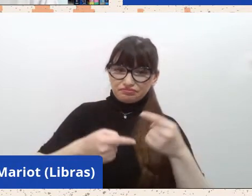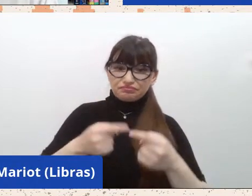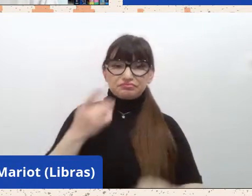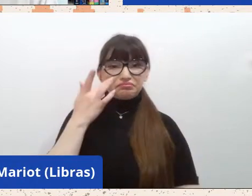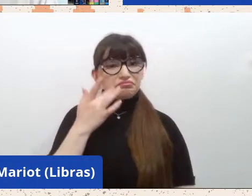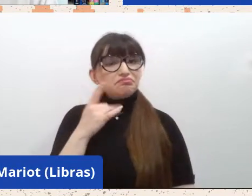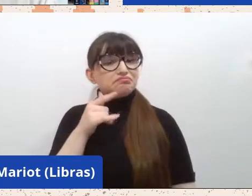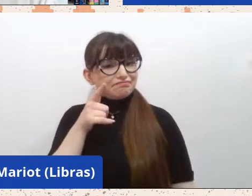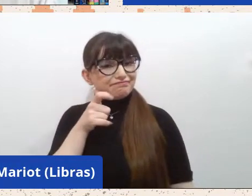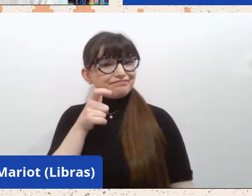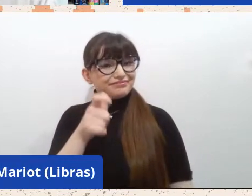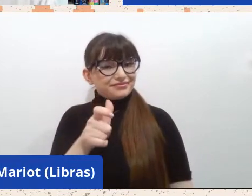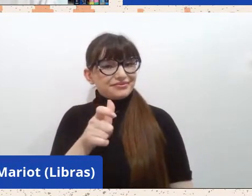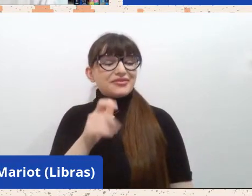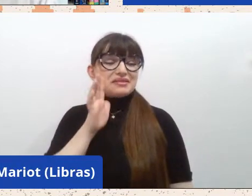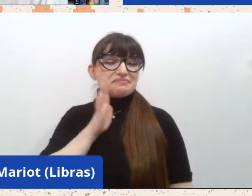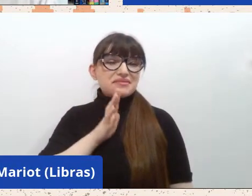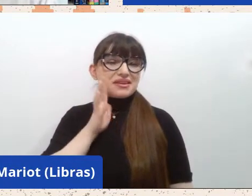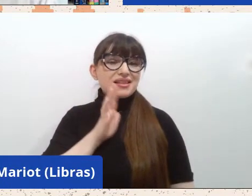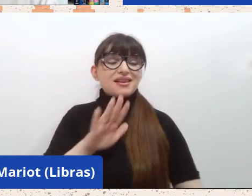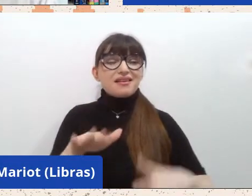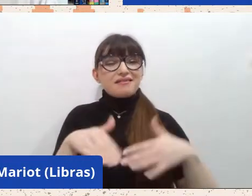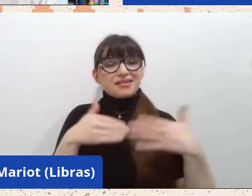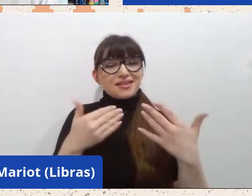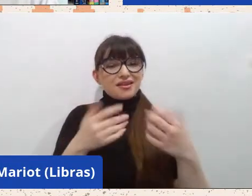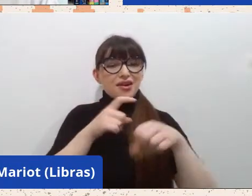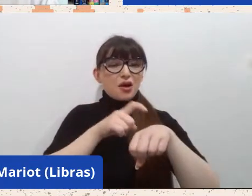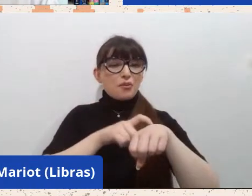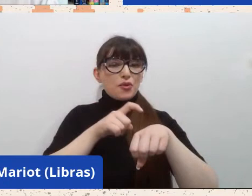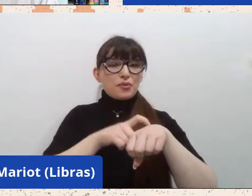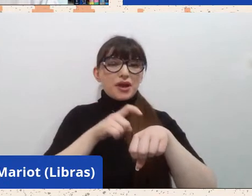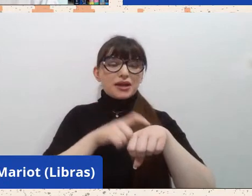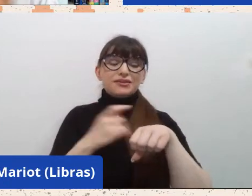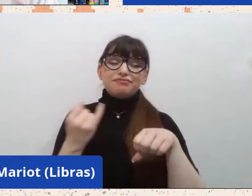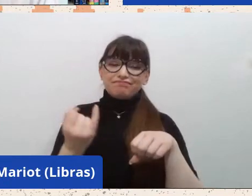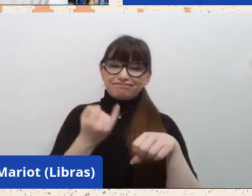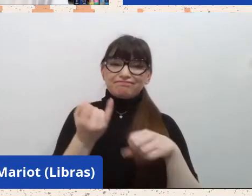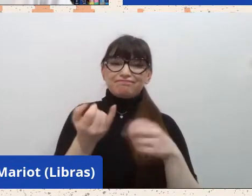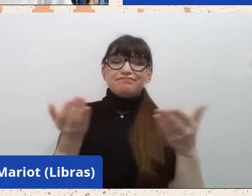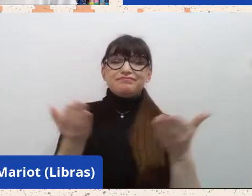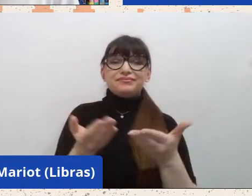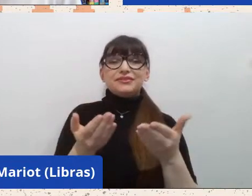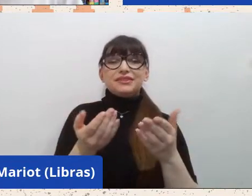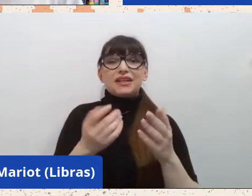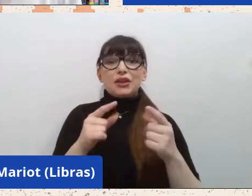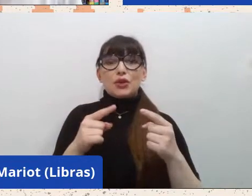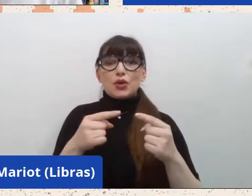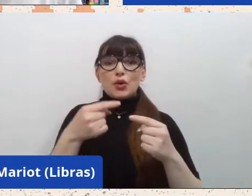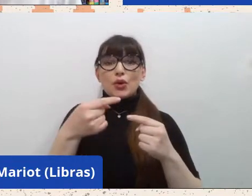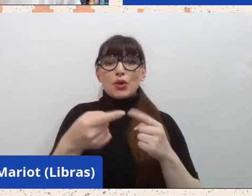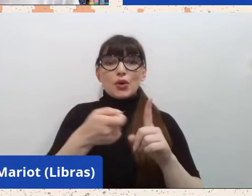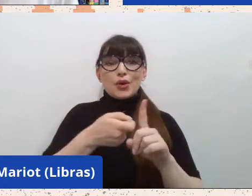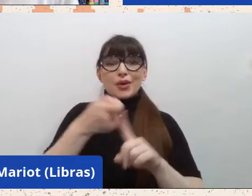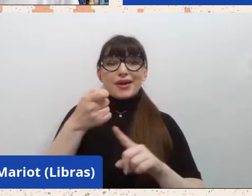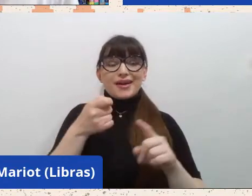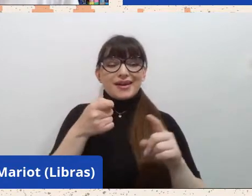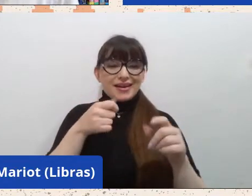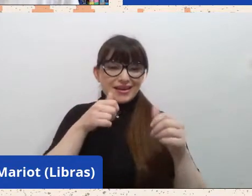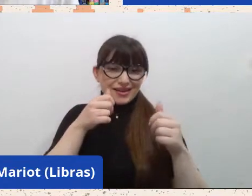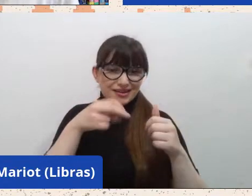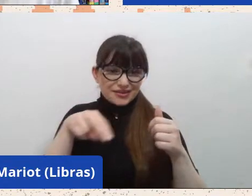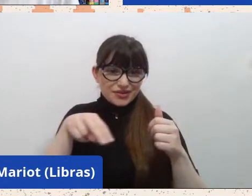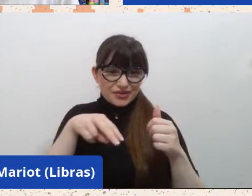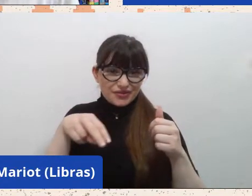ser excelente e um momento bastante rico aí no próximo mês, a veiculação desses vídeos que